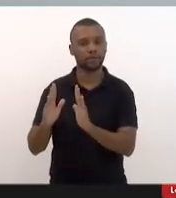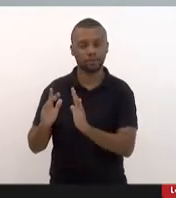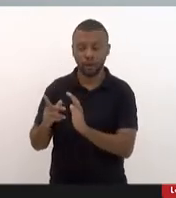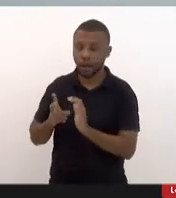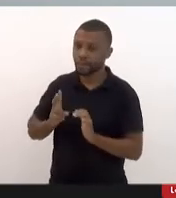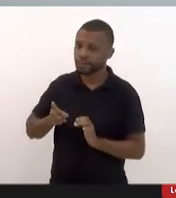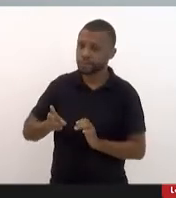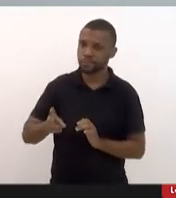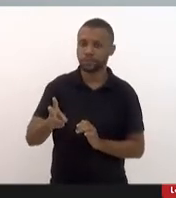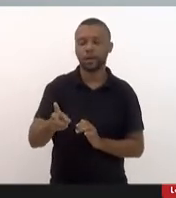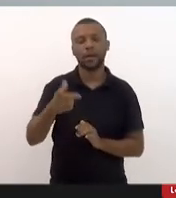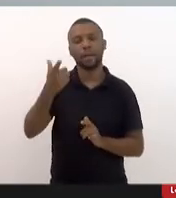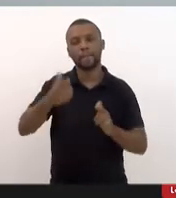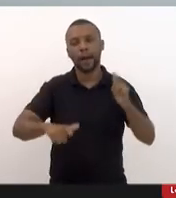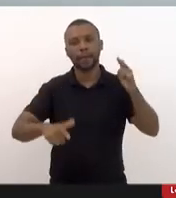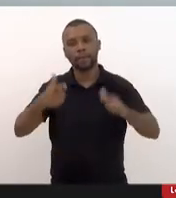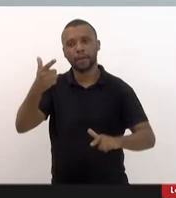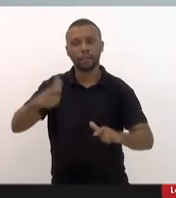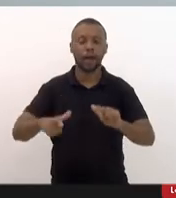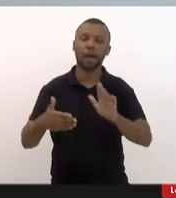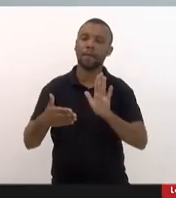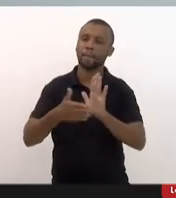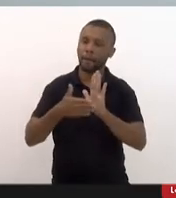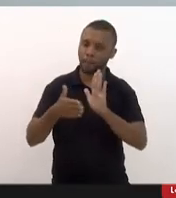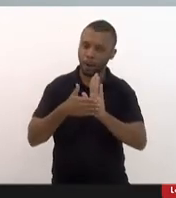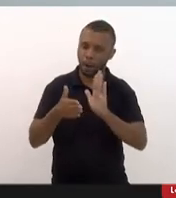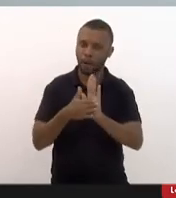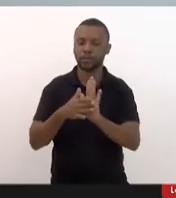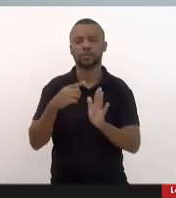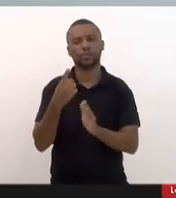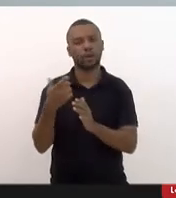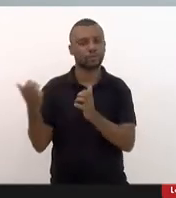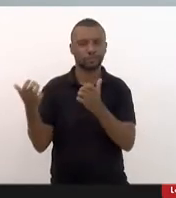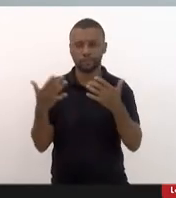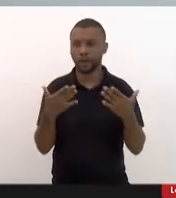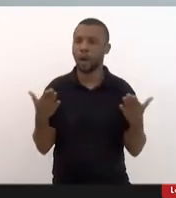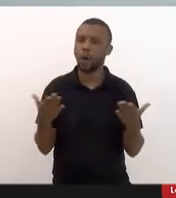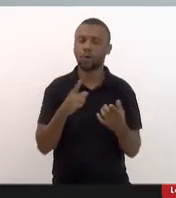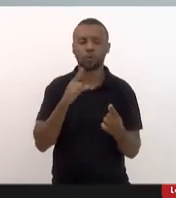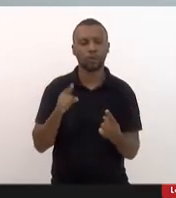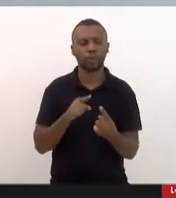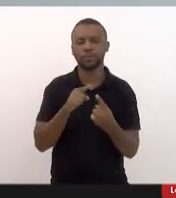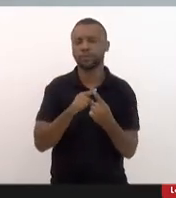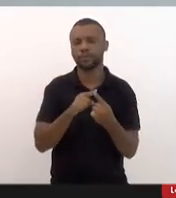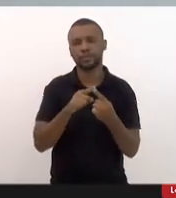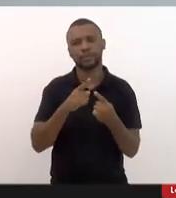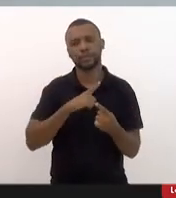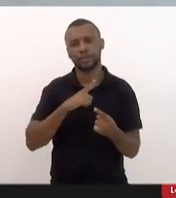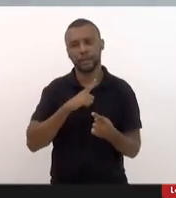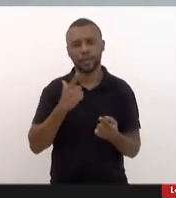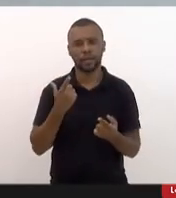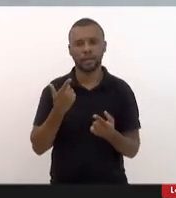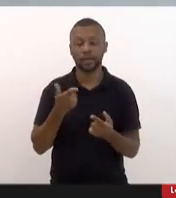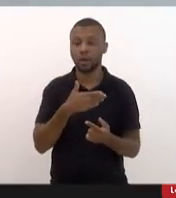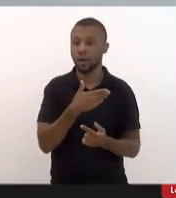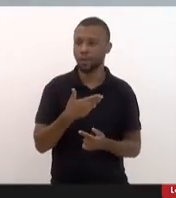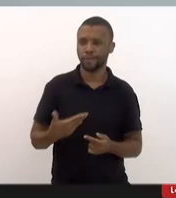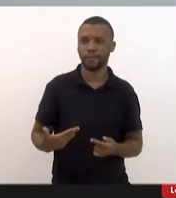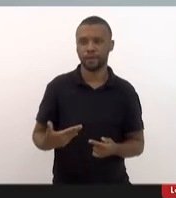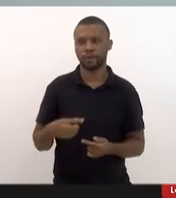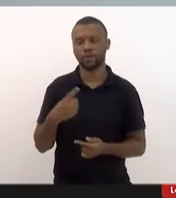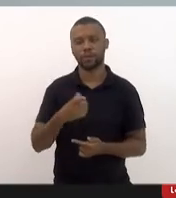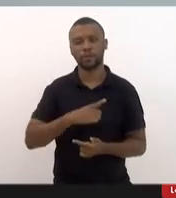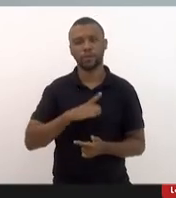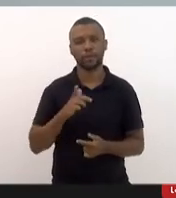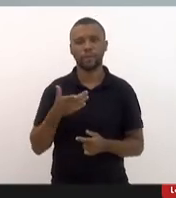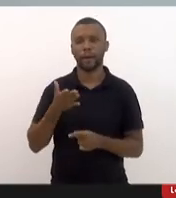às demais, né, às demais propostas que estão vindo ou objetivos que vêm pela frente do governo, que nós estamos aqui para